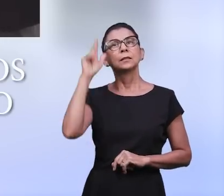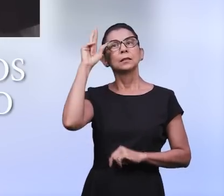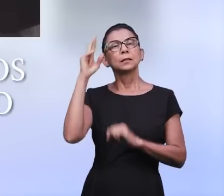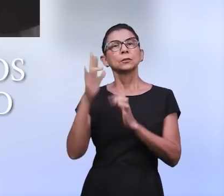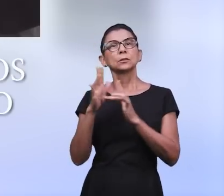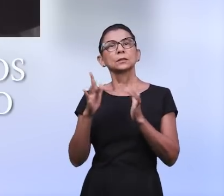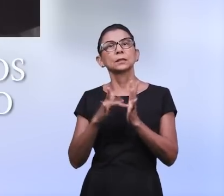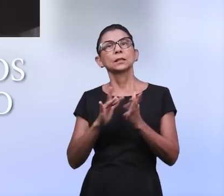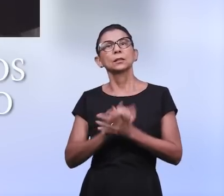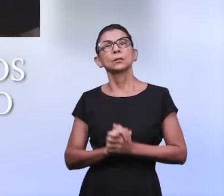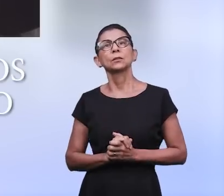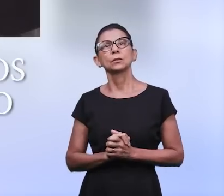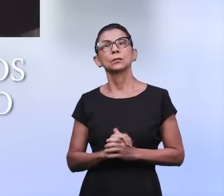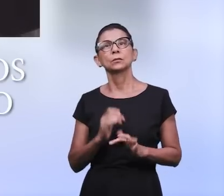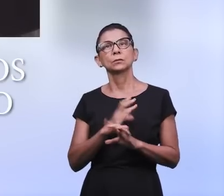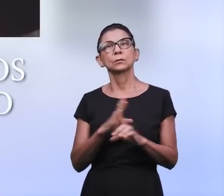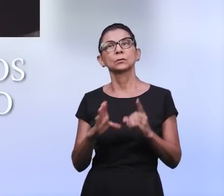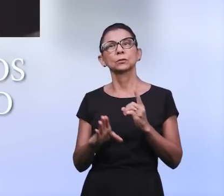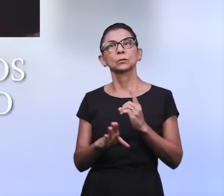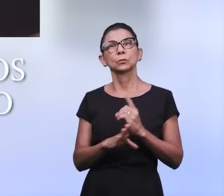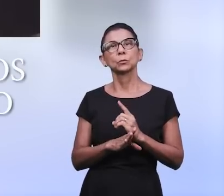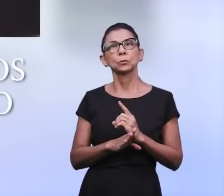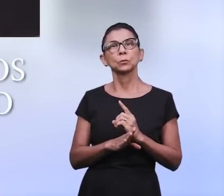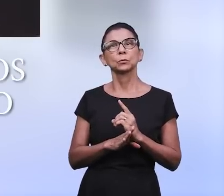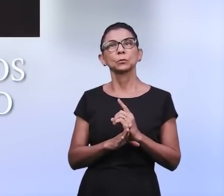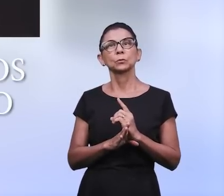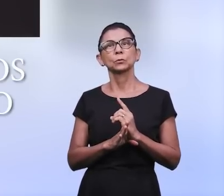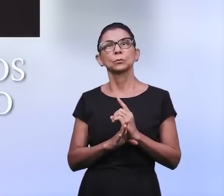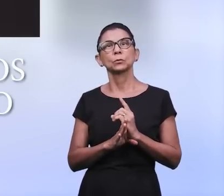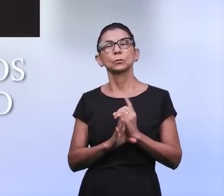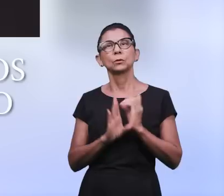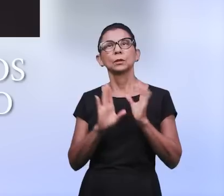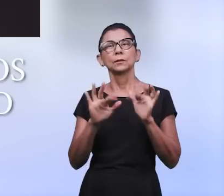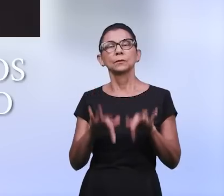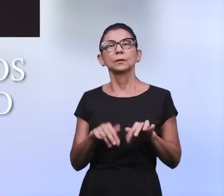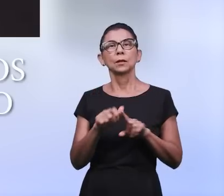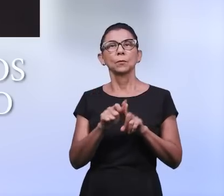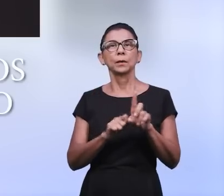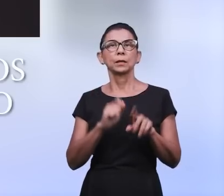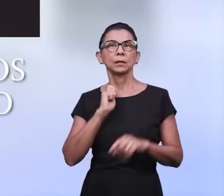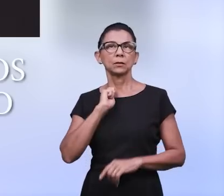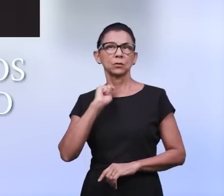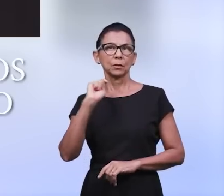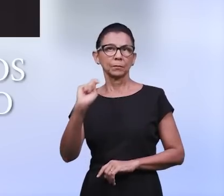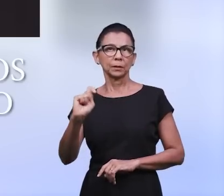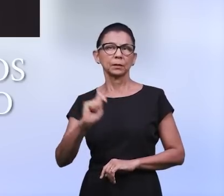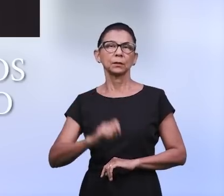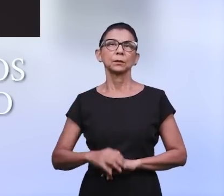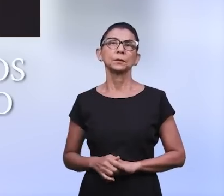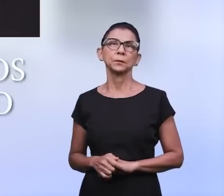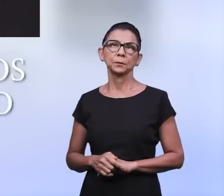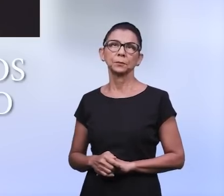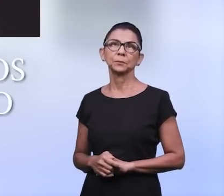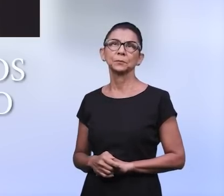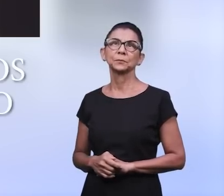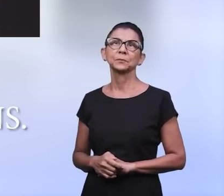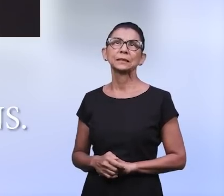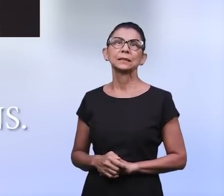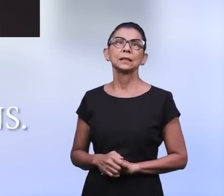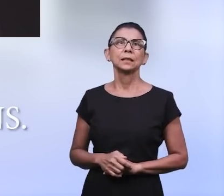just finished our service here by the end of the month of April. We had in our church in